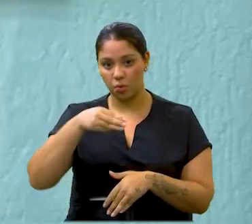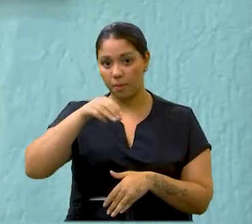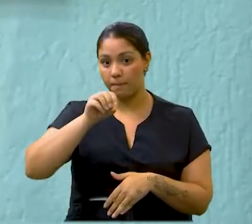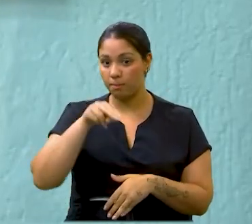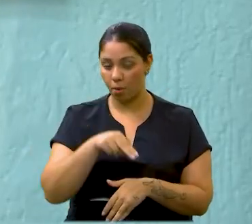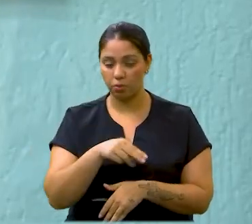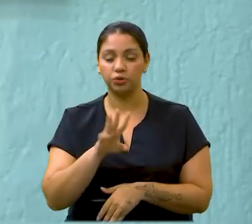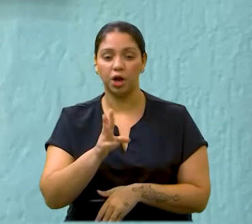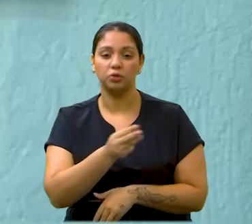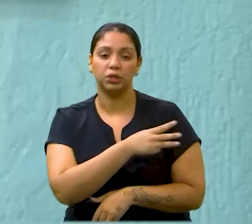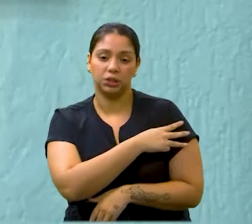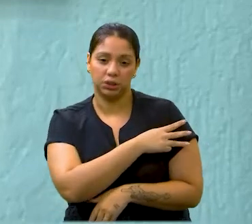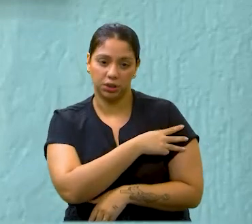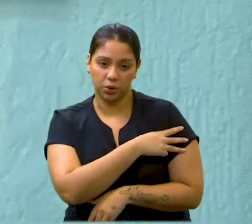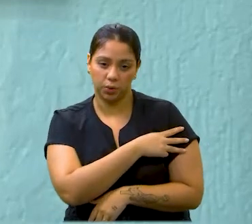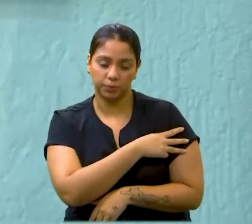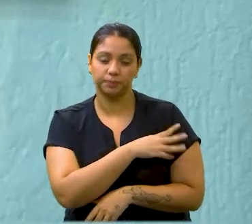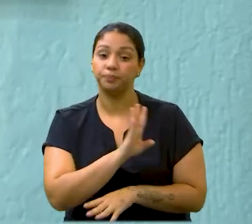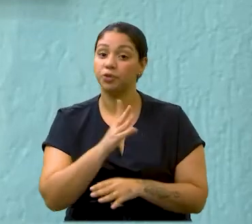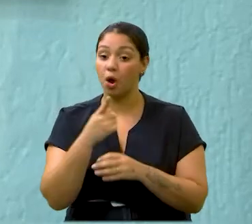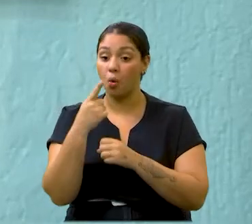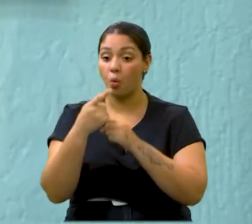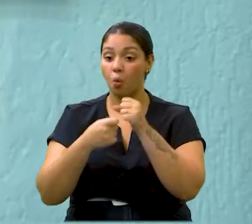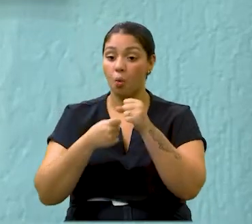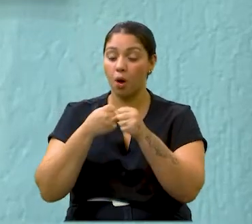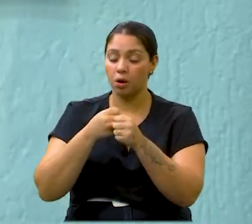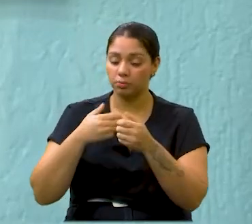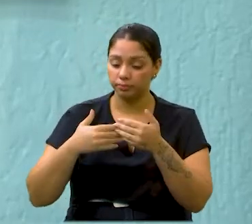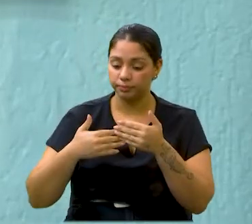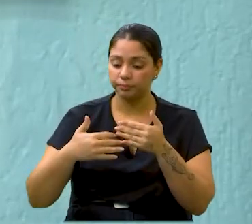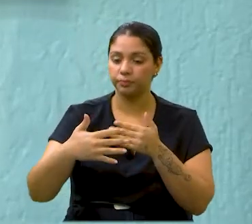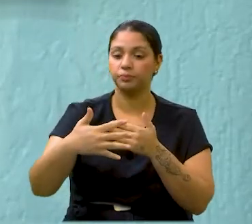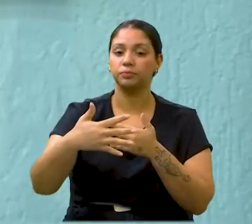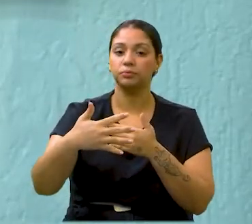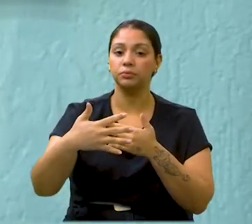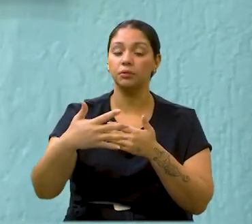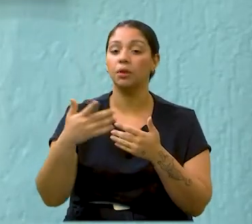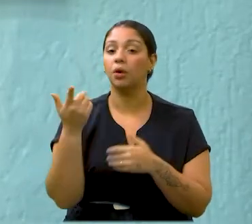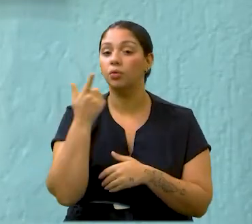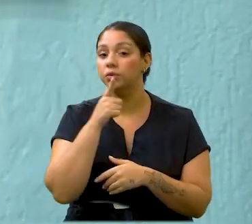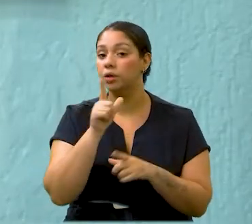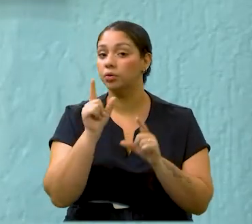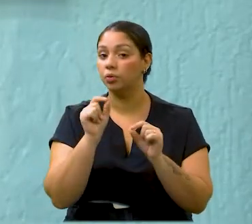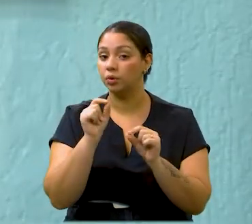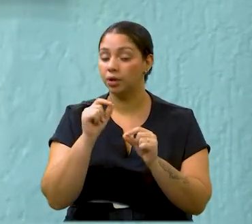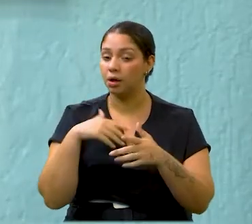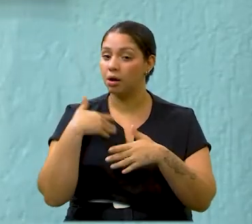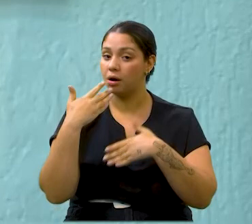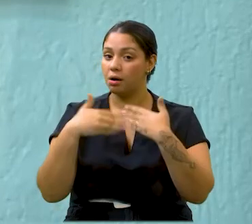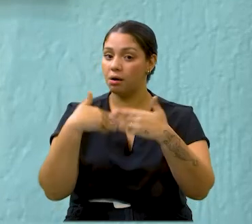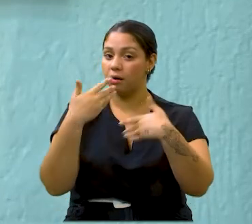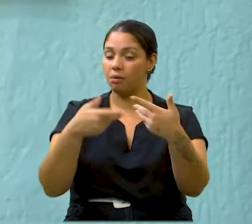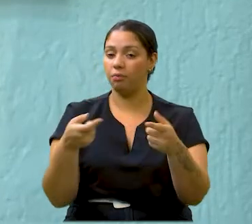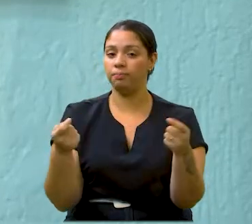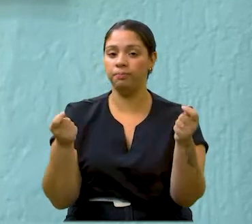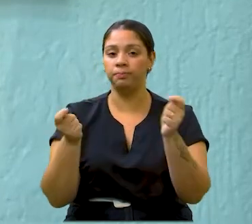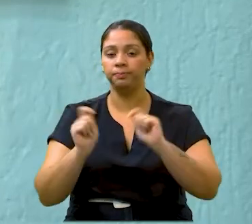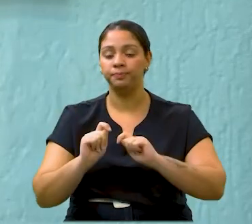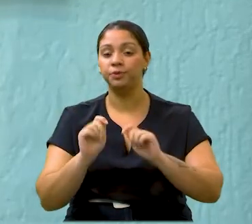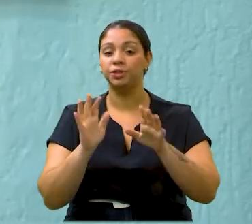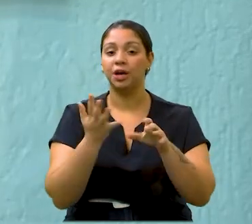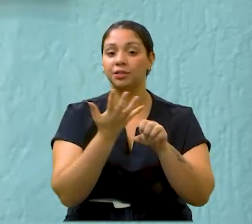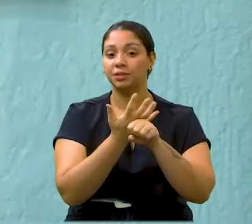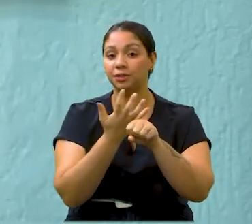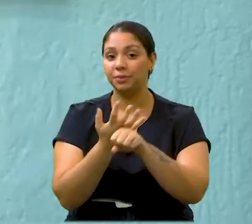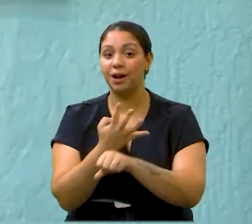no 3º ano, e em 1 ano de estudo a gente consegue estar desenvolvendo a criança com capacidade para estar vendo